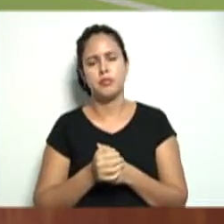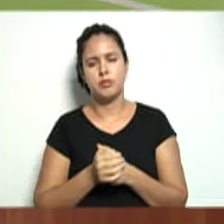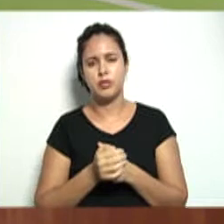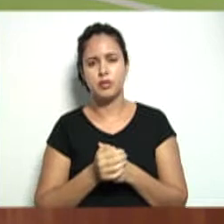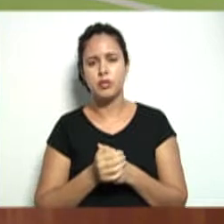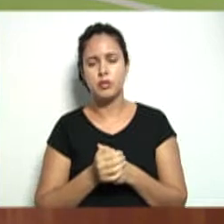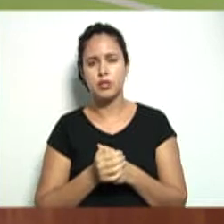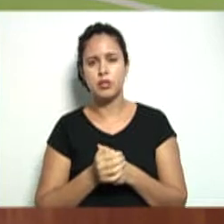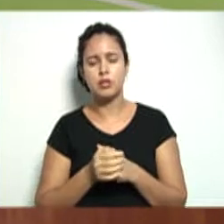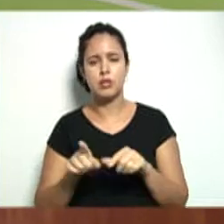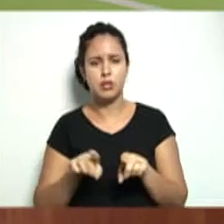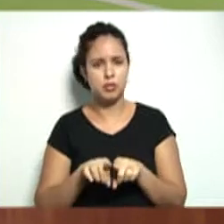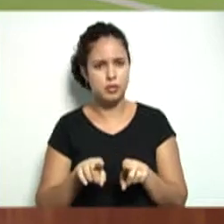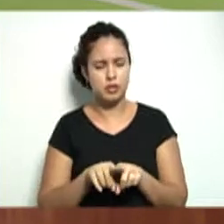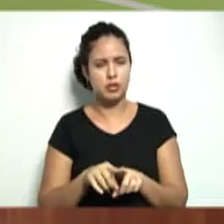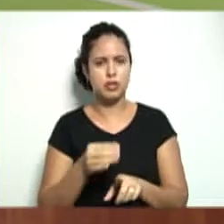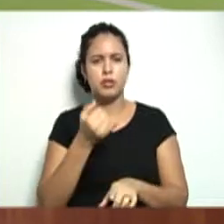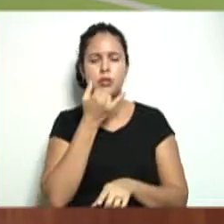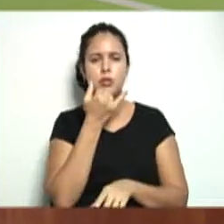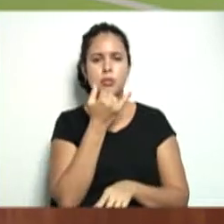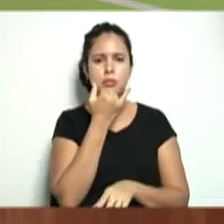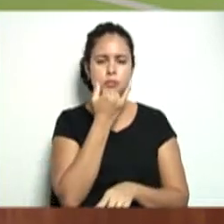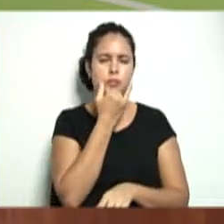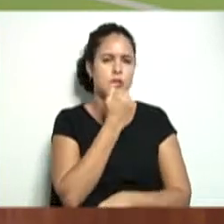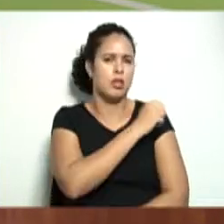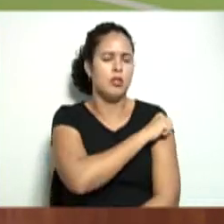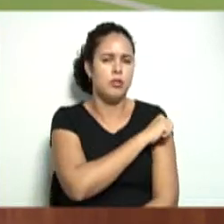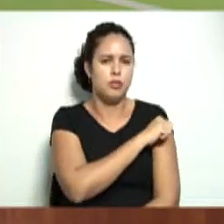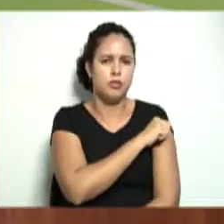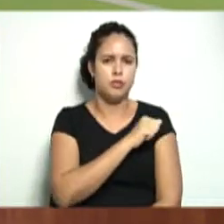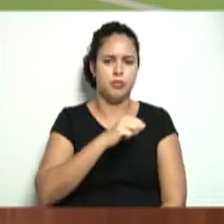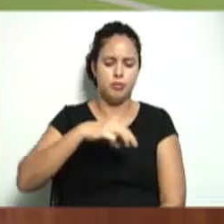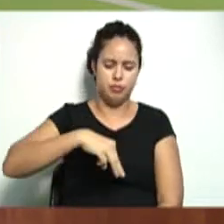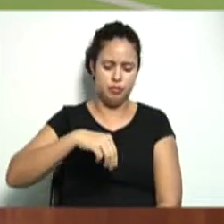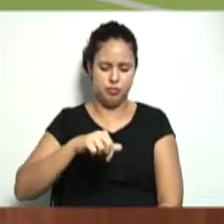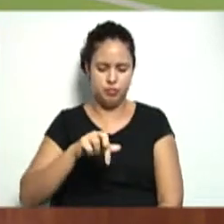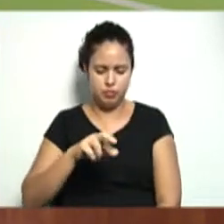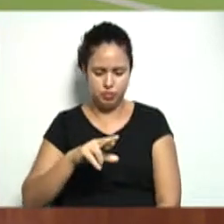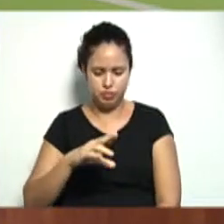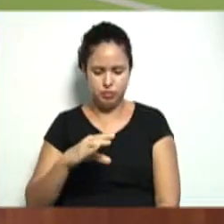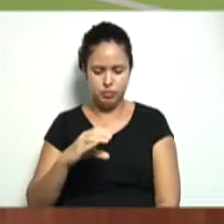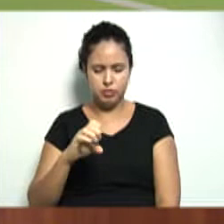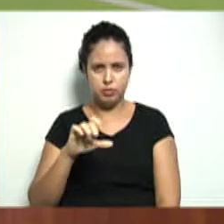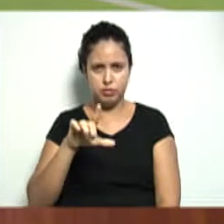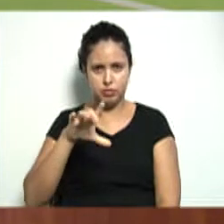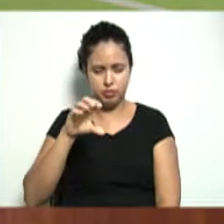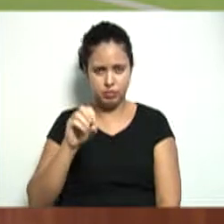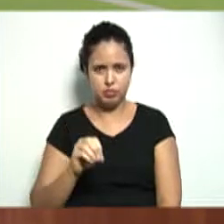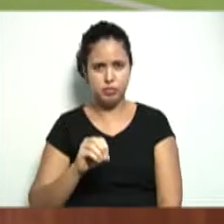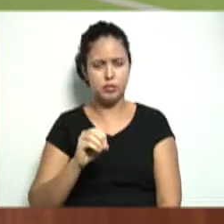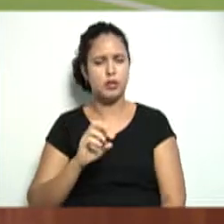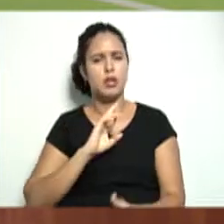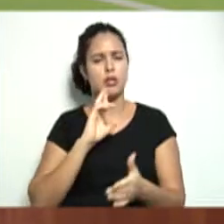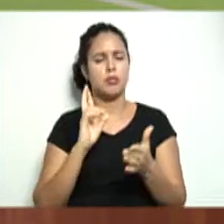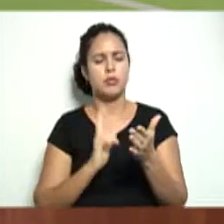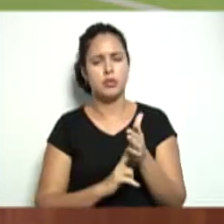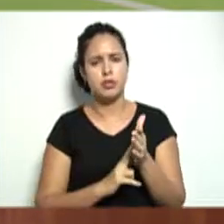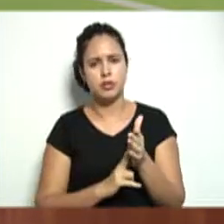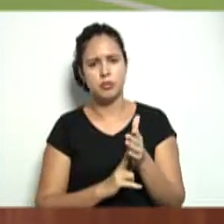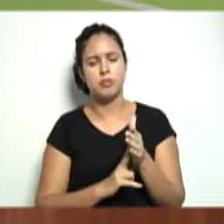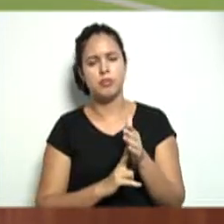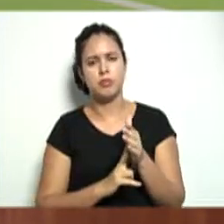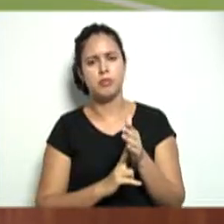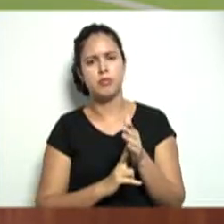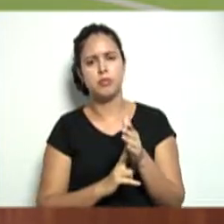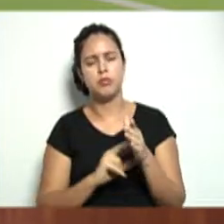o aluno Marcelo Aruá, da escola Boate, ele disse que a resposta é a letra A.